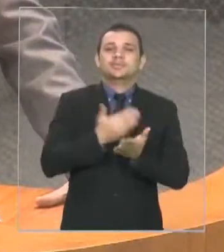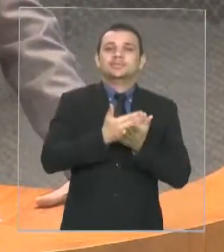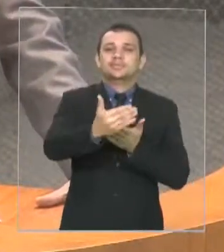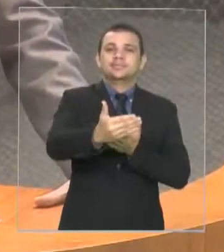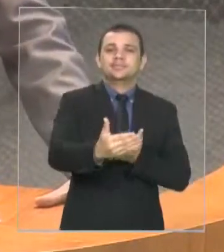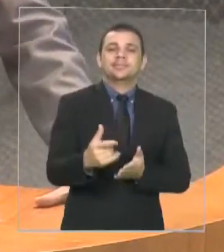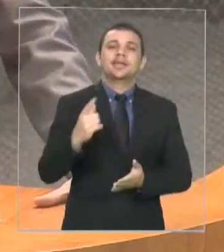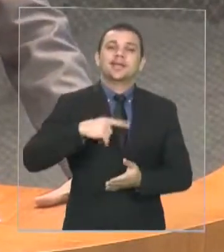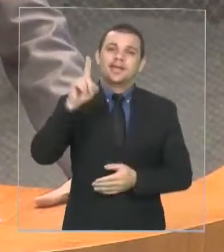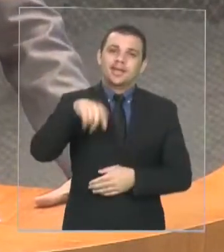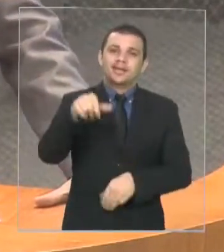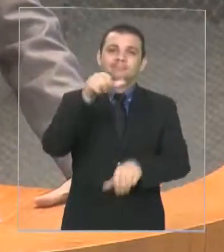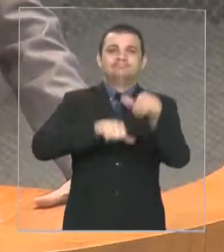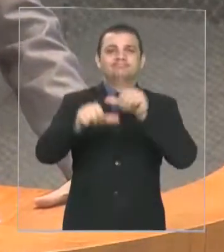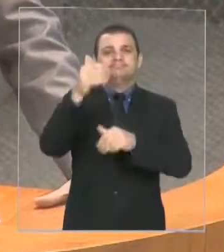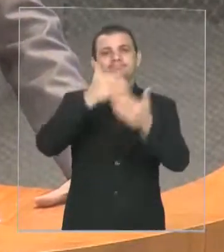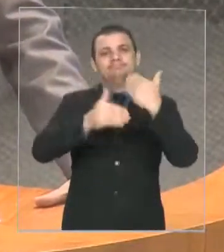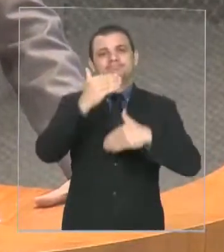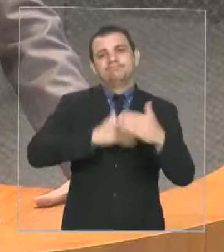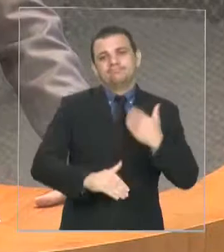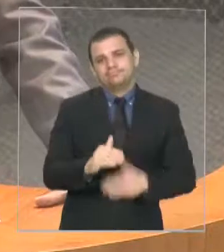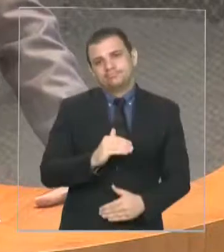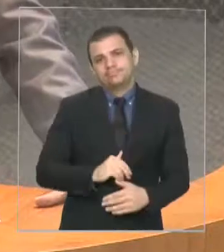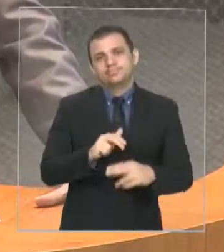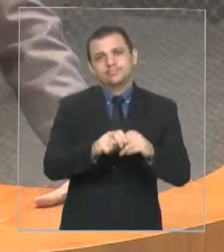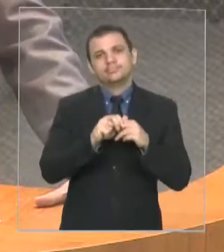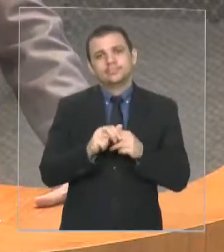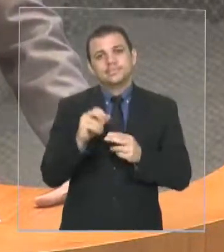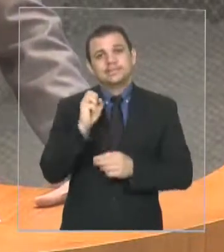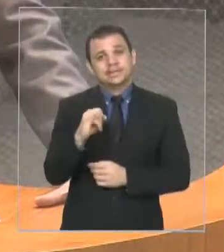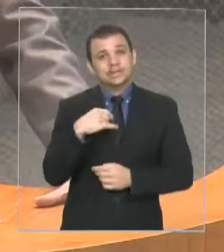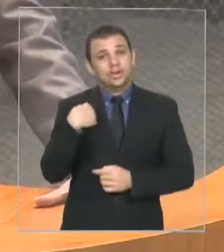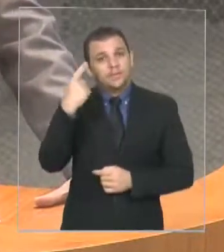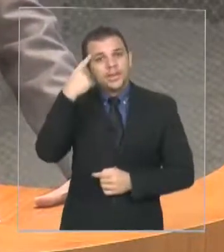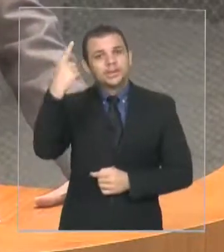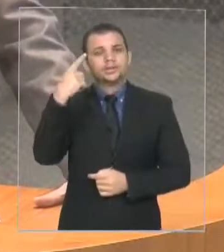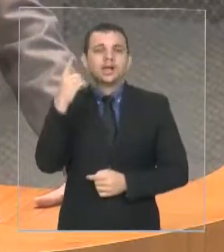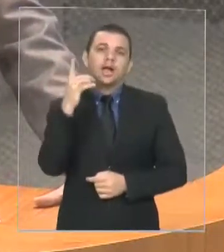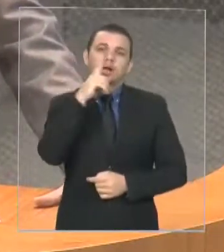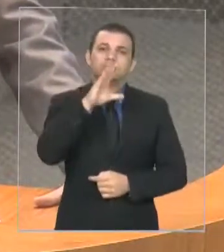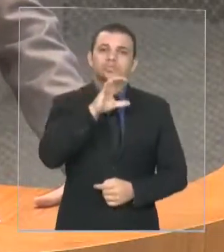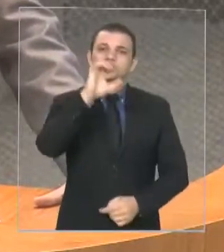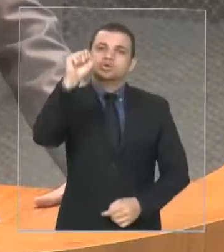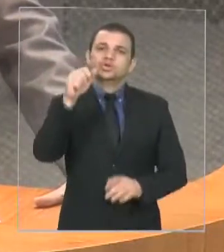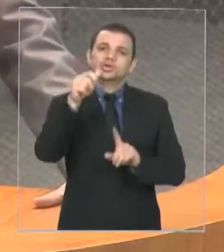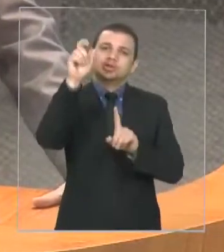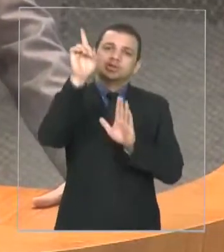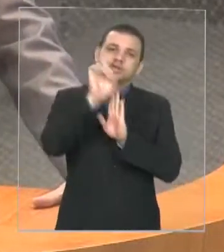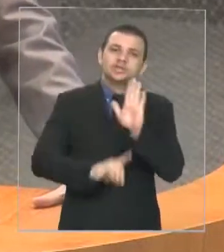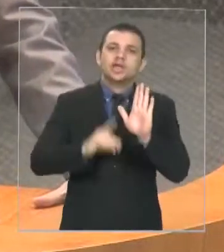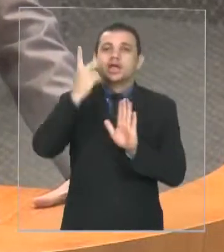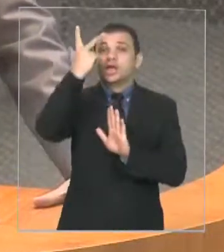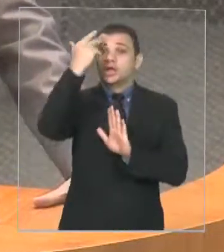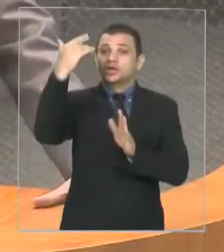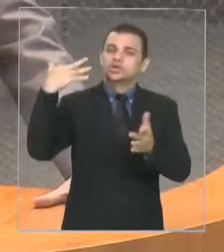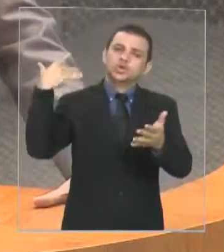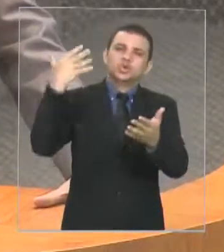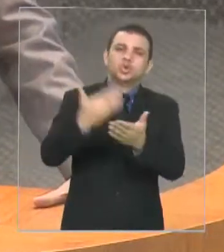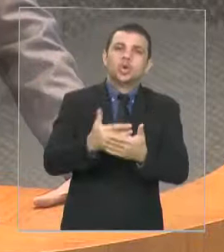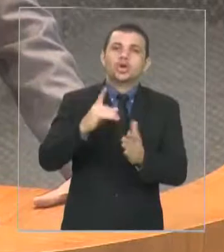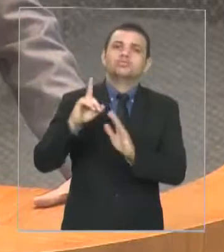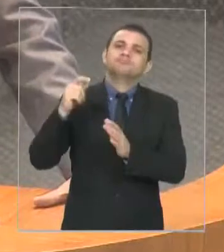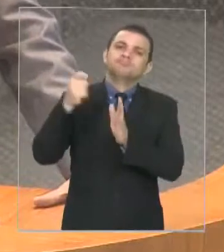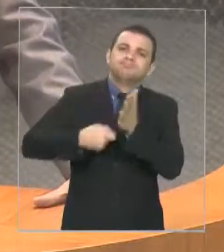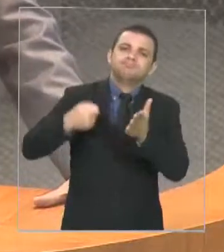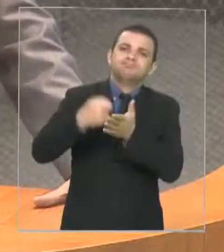retrocesso absoluto do ponto de vista das conquistas dos direitos históricos da classe